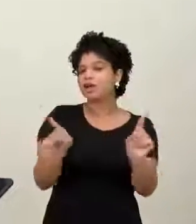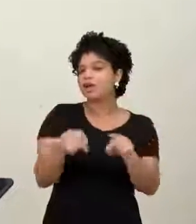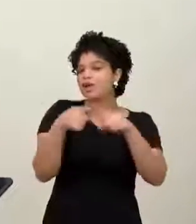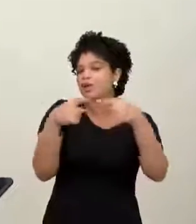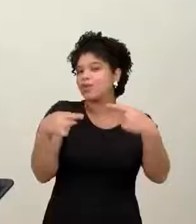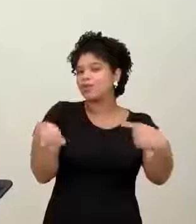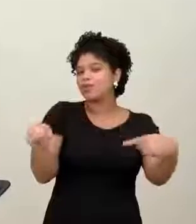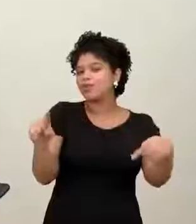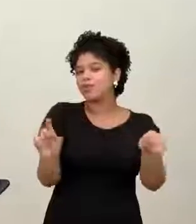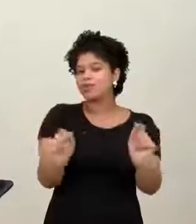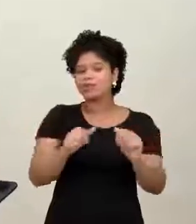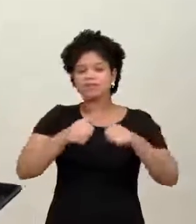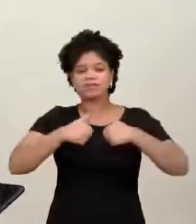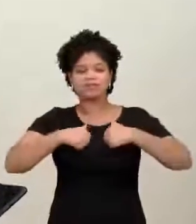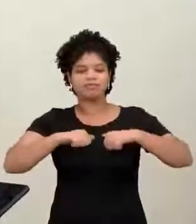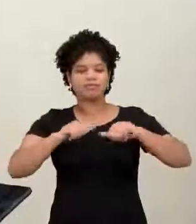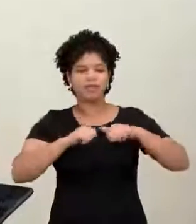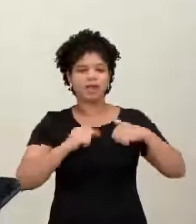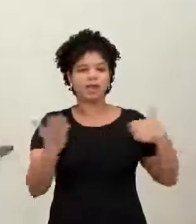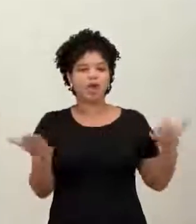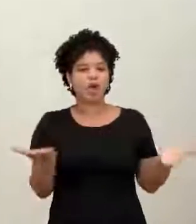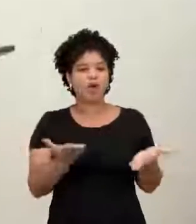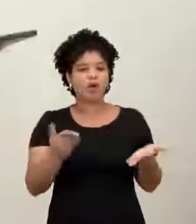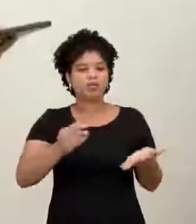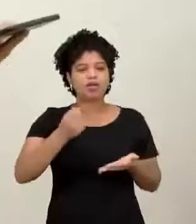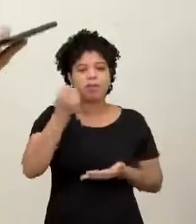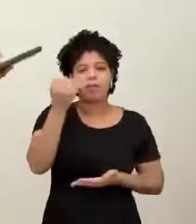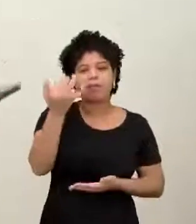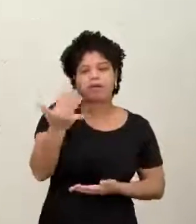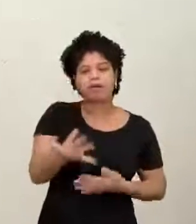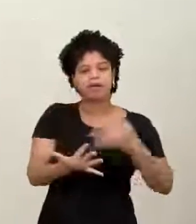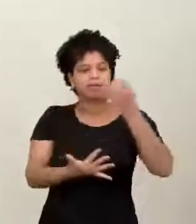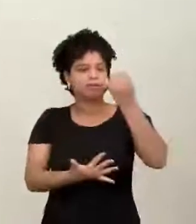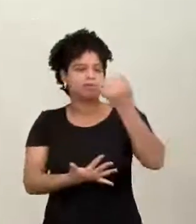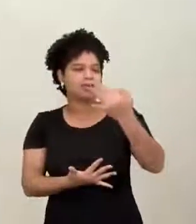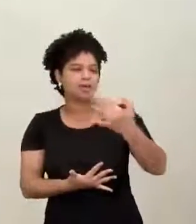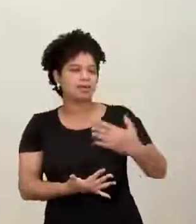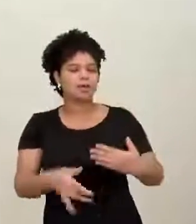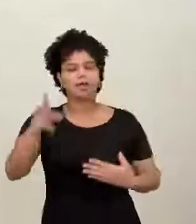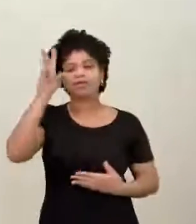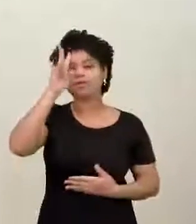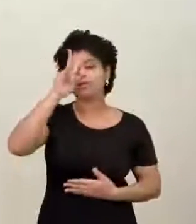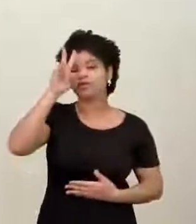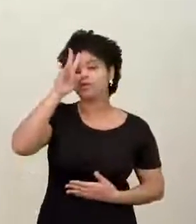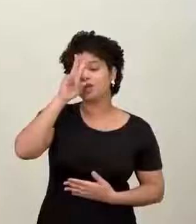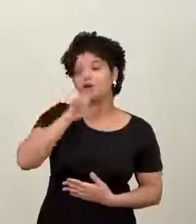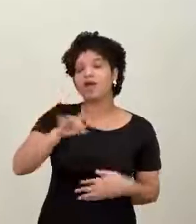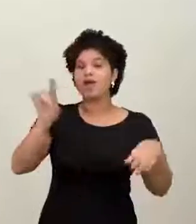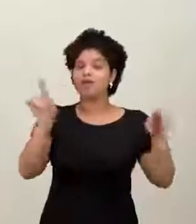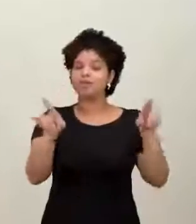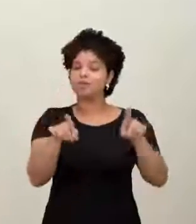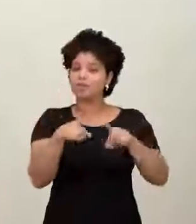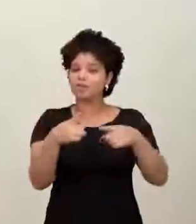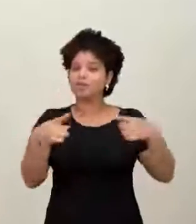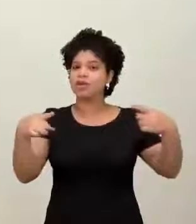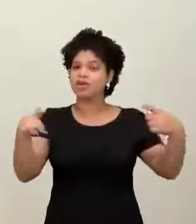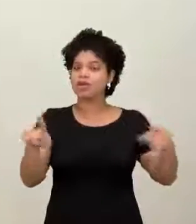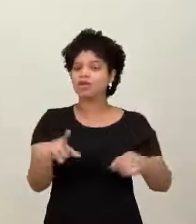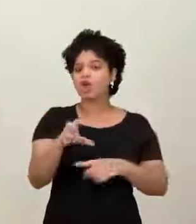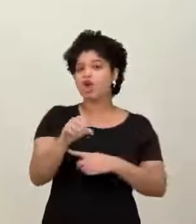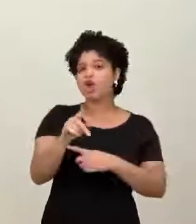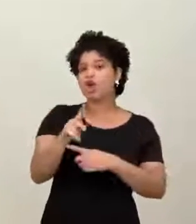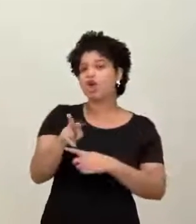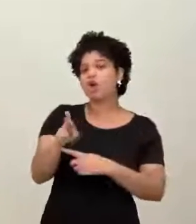a encenação. Hoje em dia, para contar essas histórias musicadas, temos a ópera, o